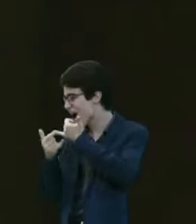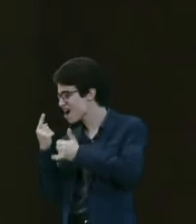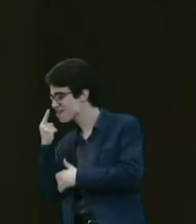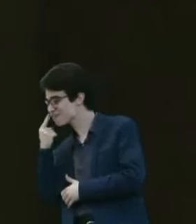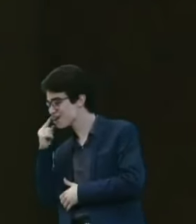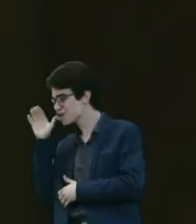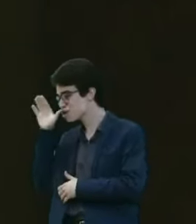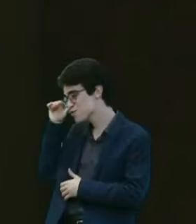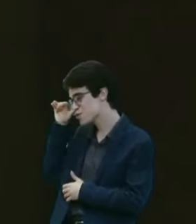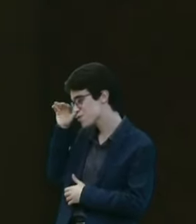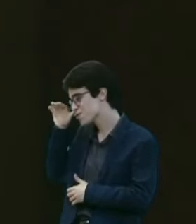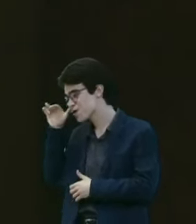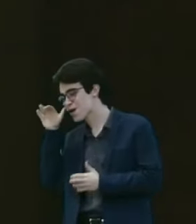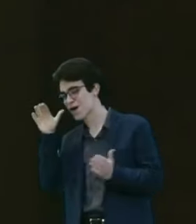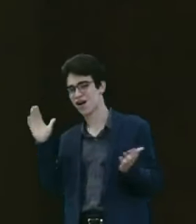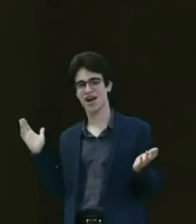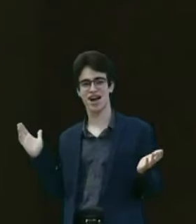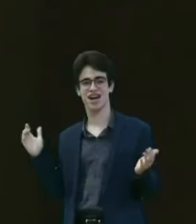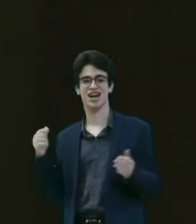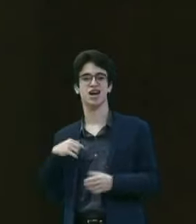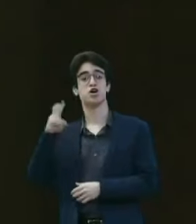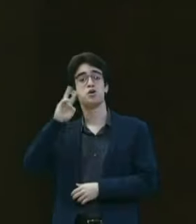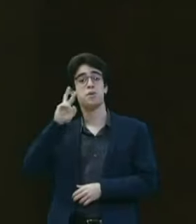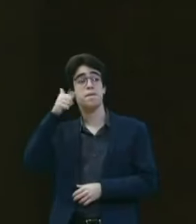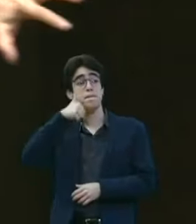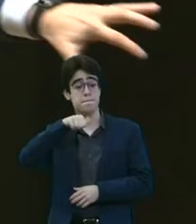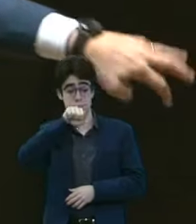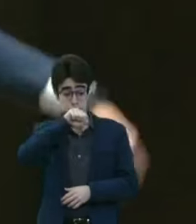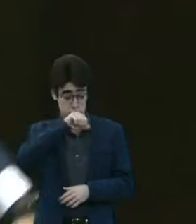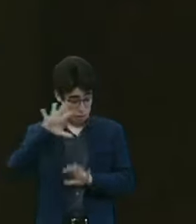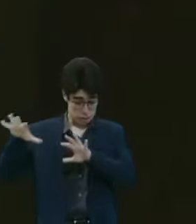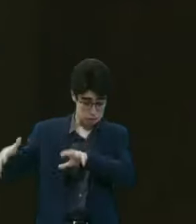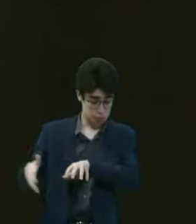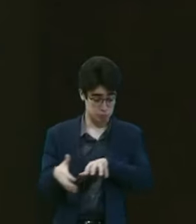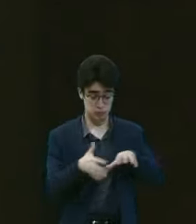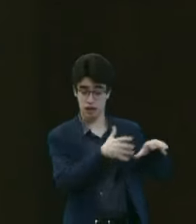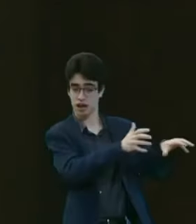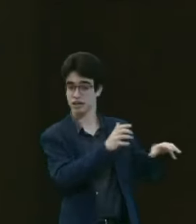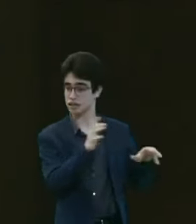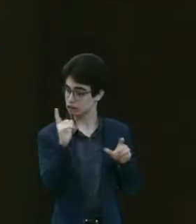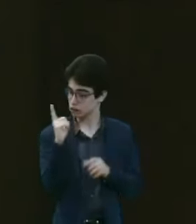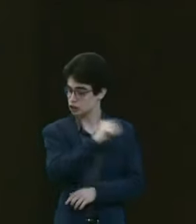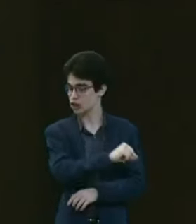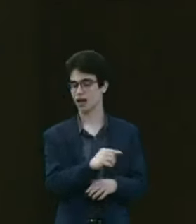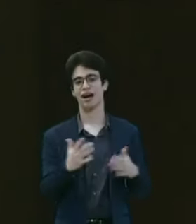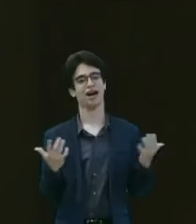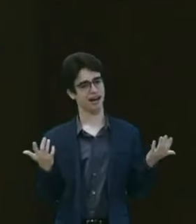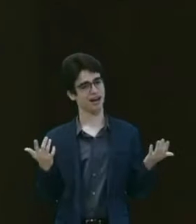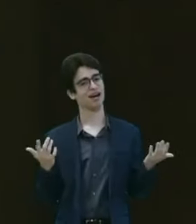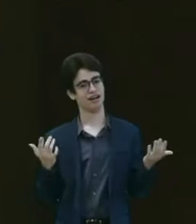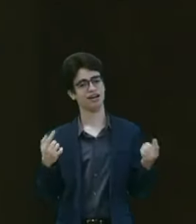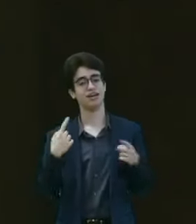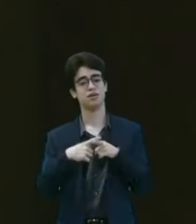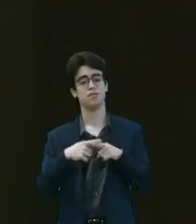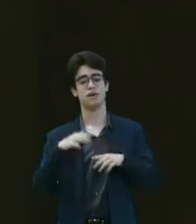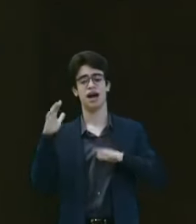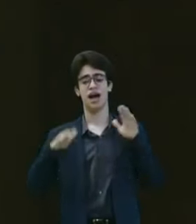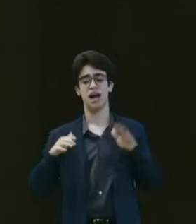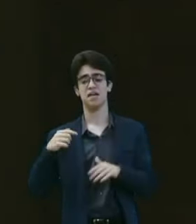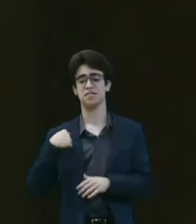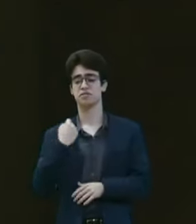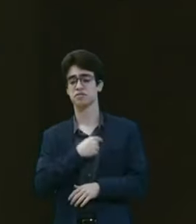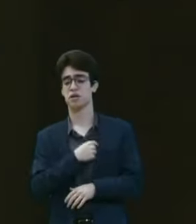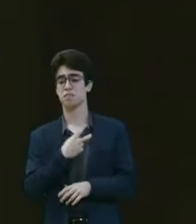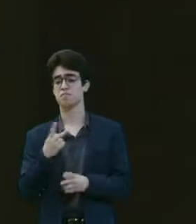era. E eu lembro que a minha mãe viu e tirou a gente dali. Sabe, às vezes a gente não